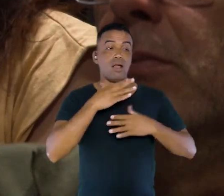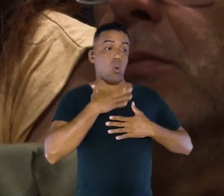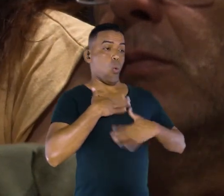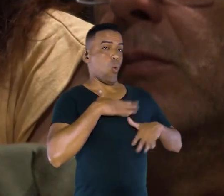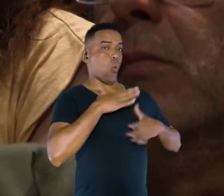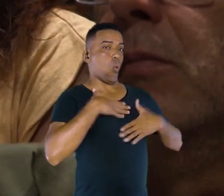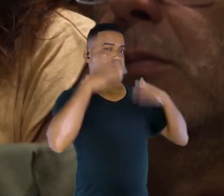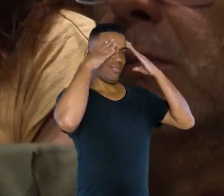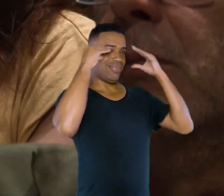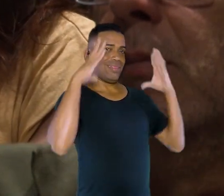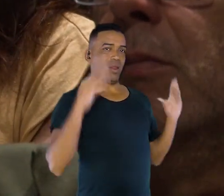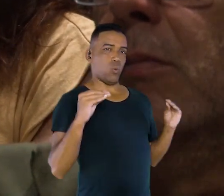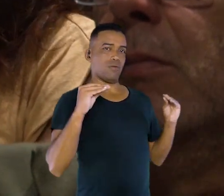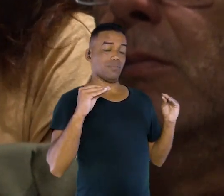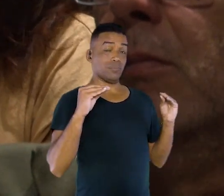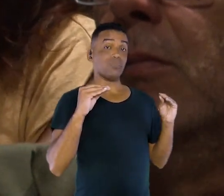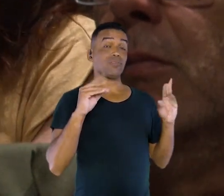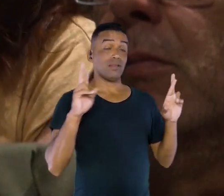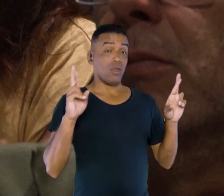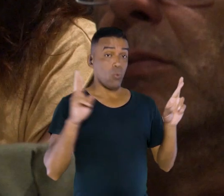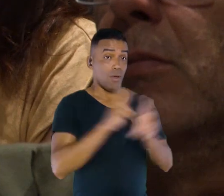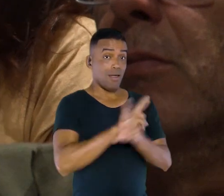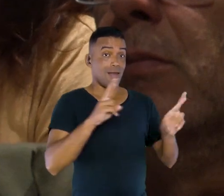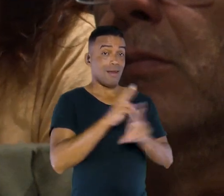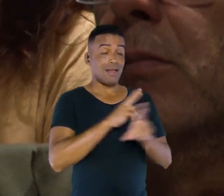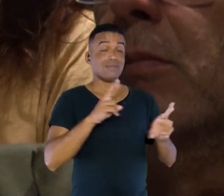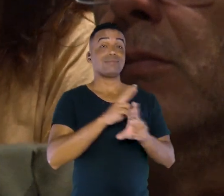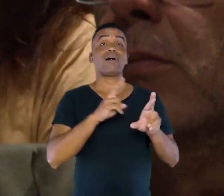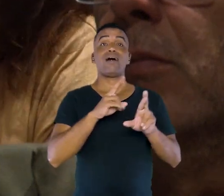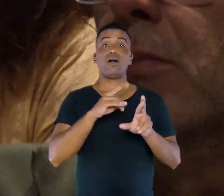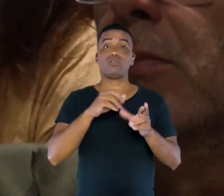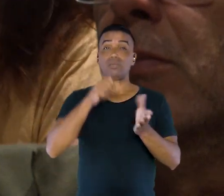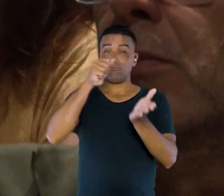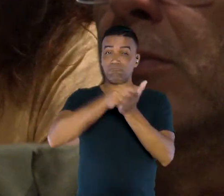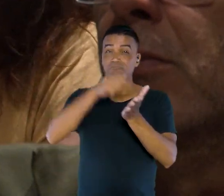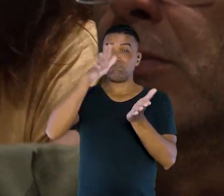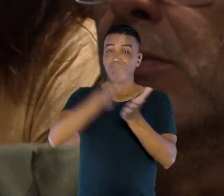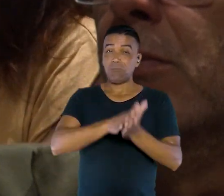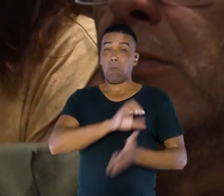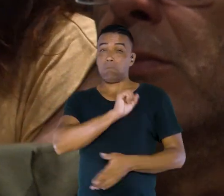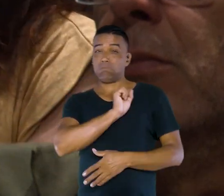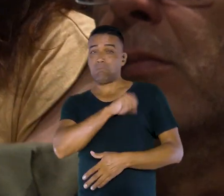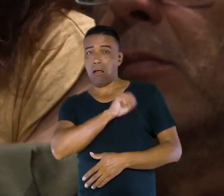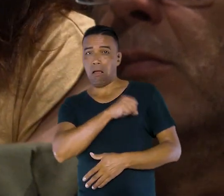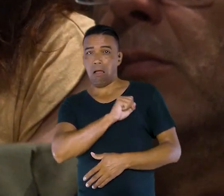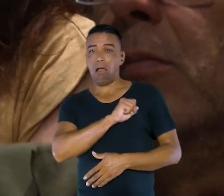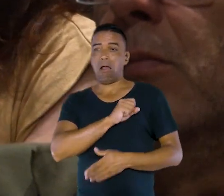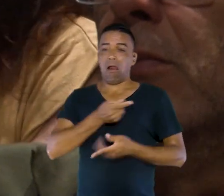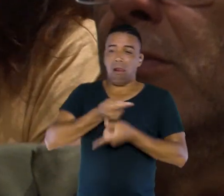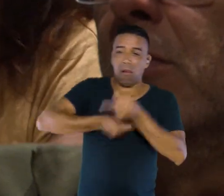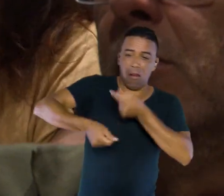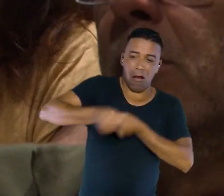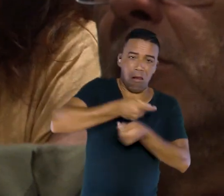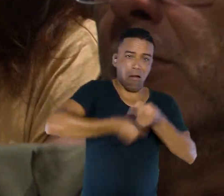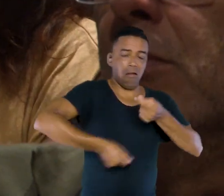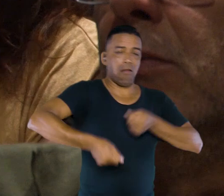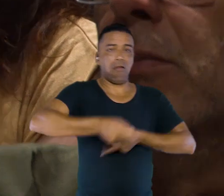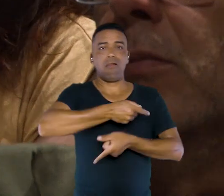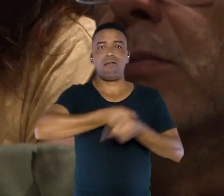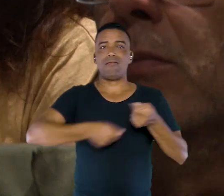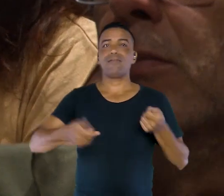tranquila também, né? Tem uma relação que é de predação, que é de vingança, que é de negociação,